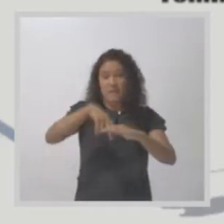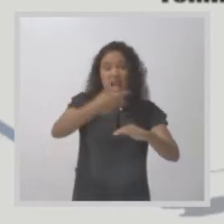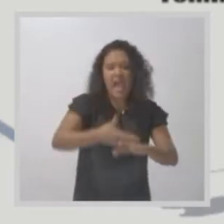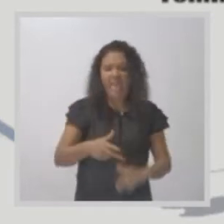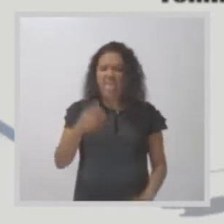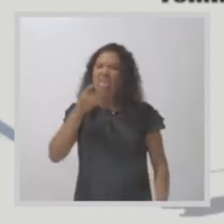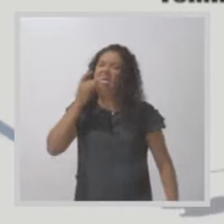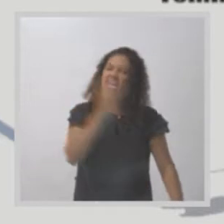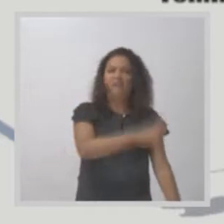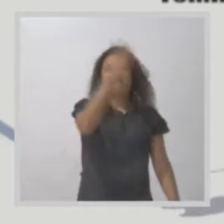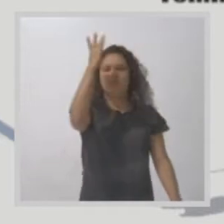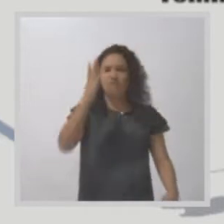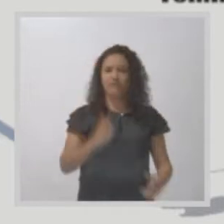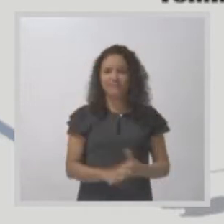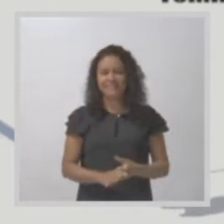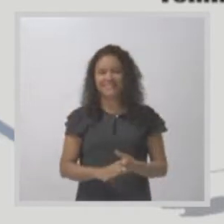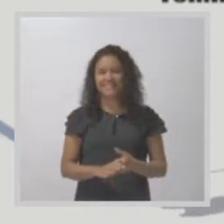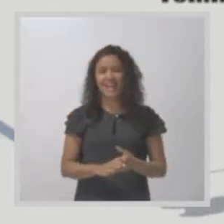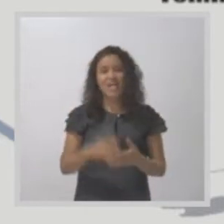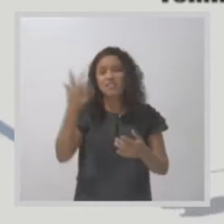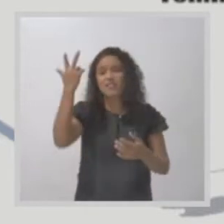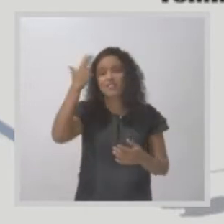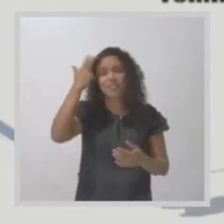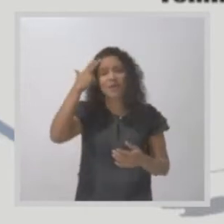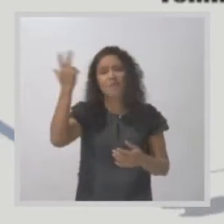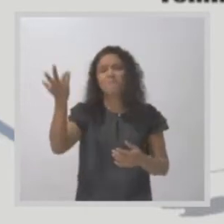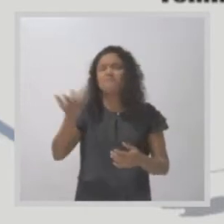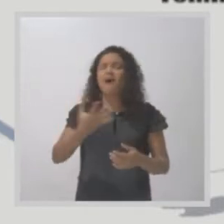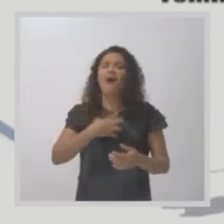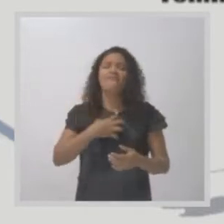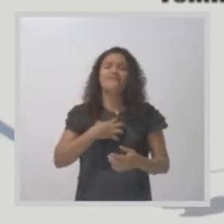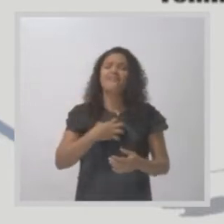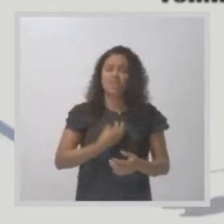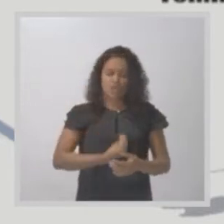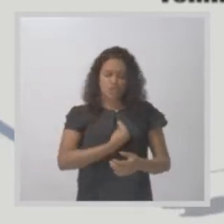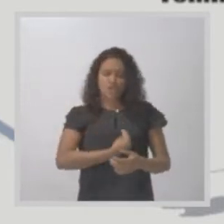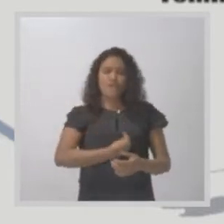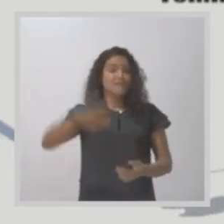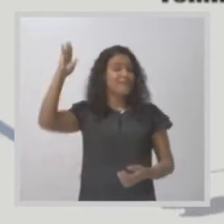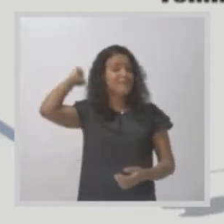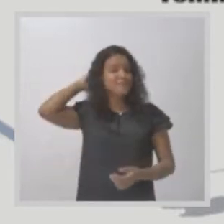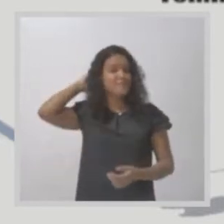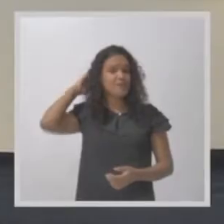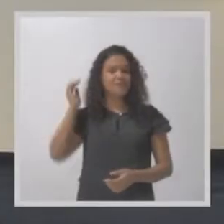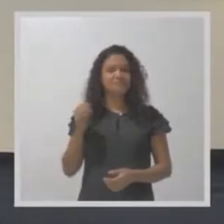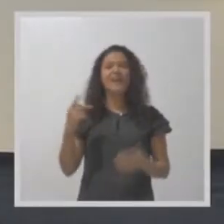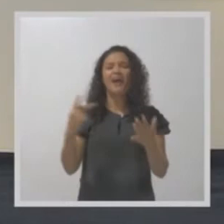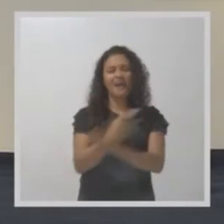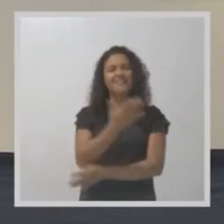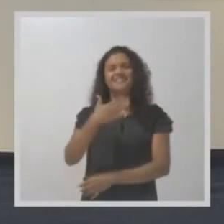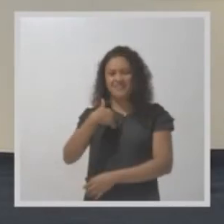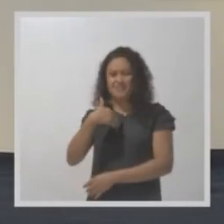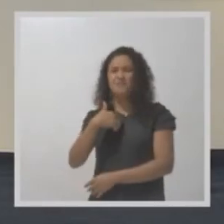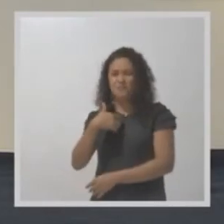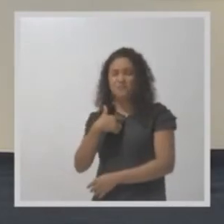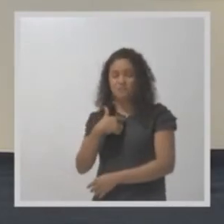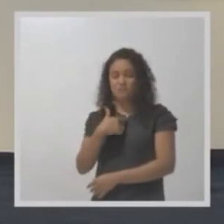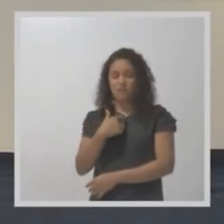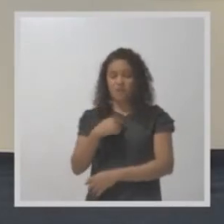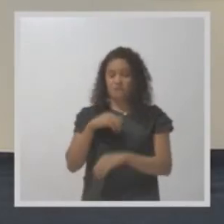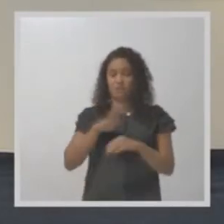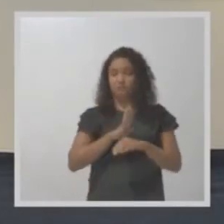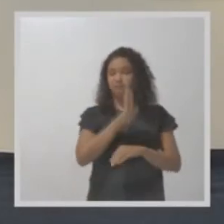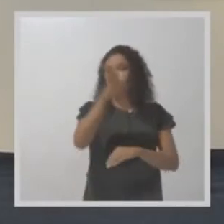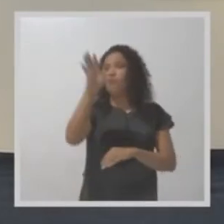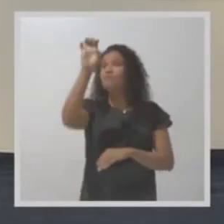égua. Então, é algo muito presente na nossa fala. Mas, como já aconteceu comigo mesmo, eu vou para um outro estado e as pessoas